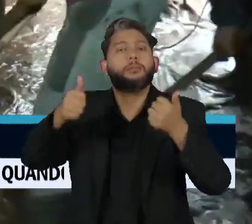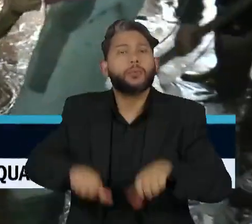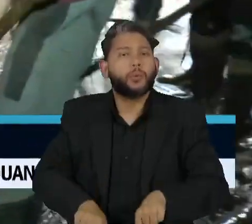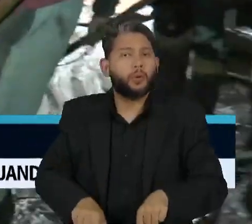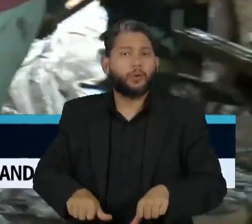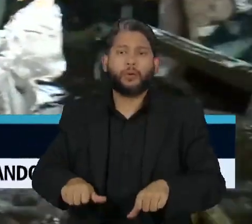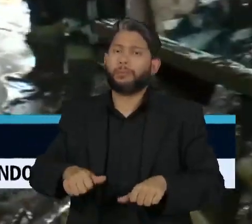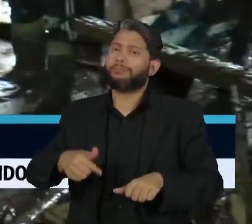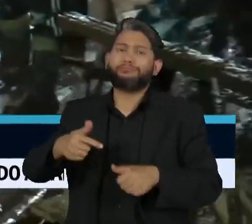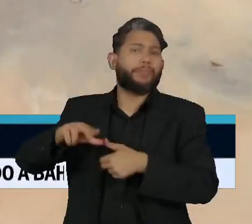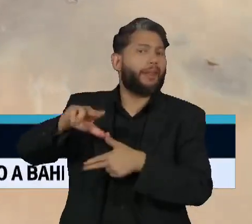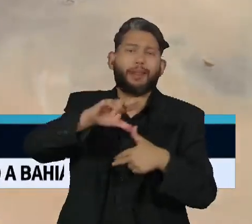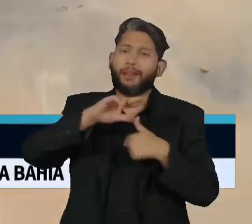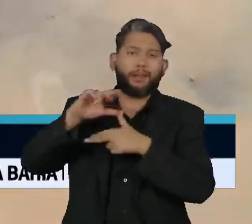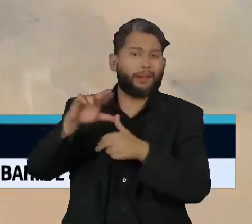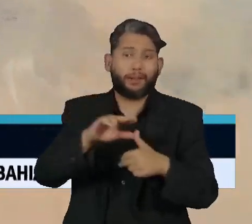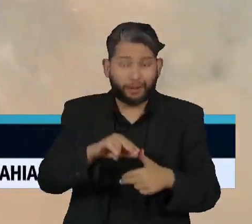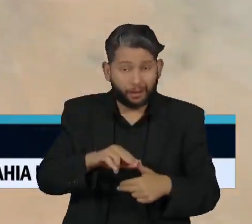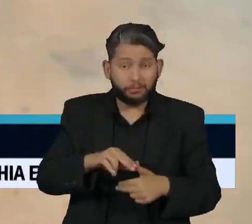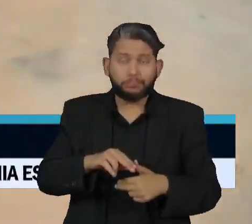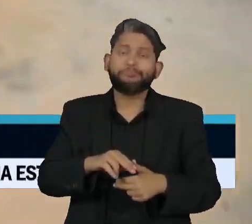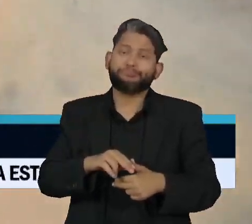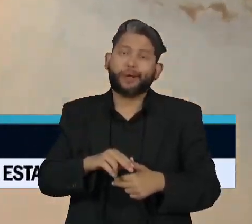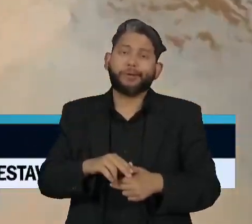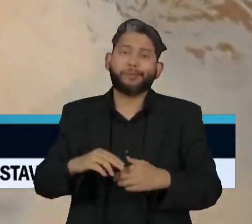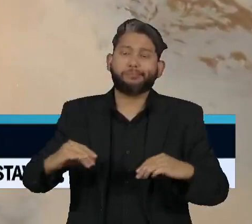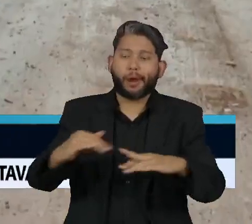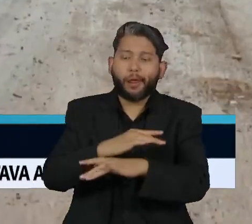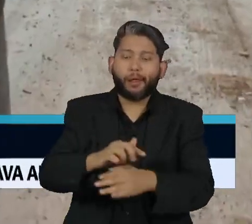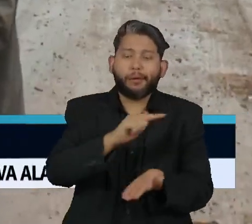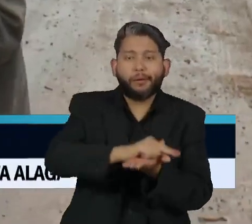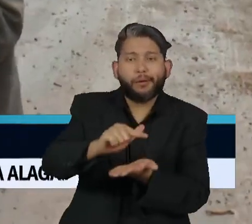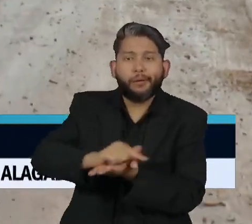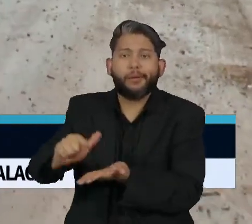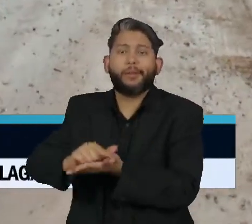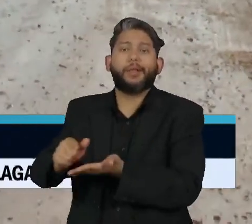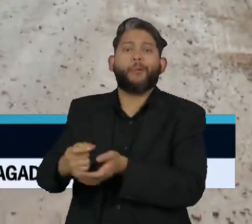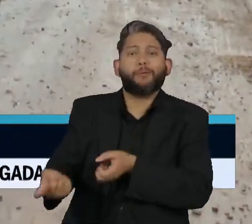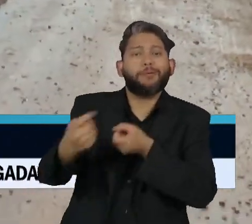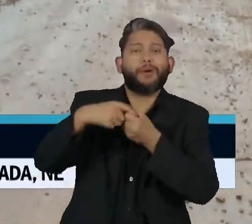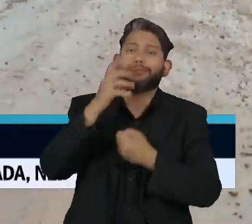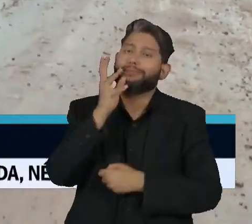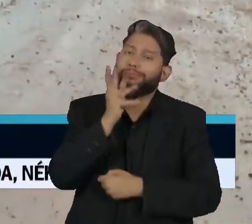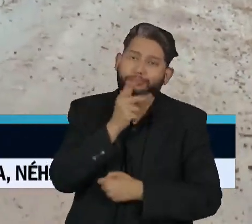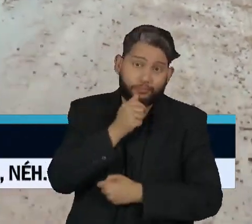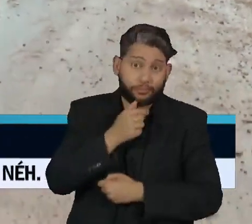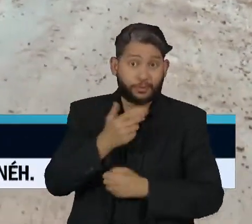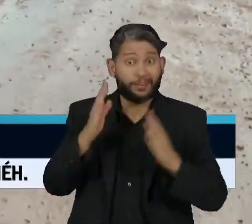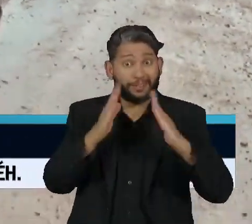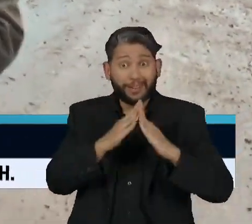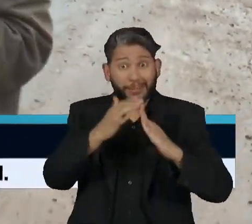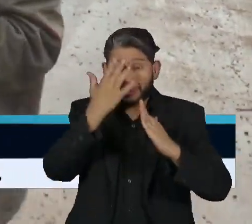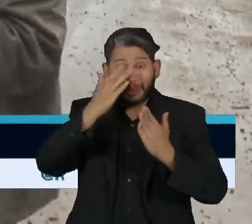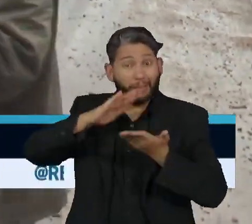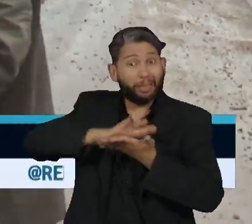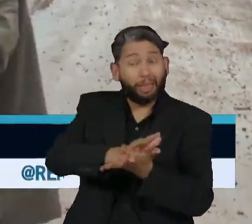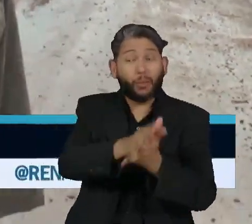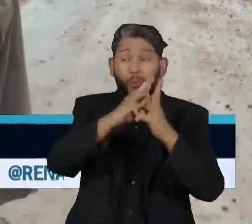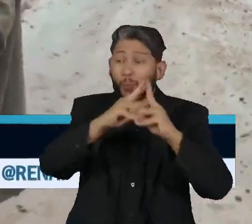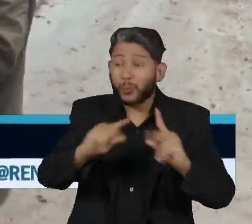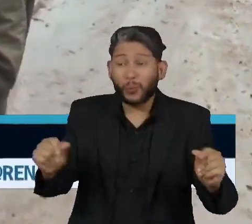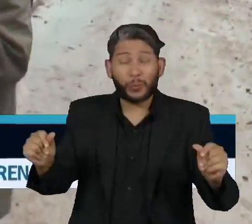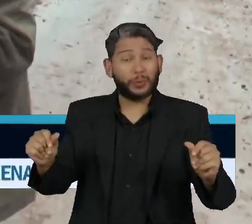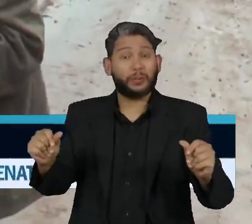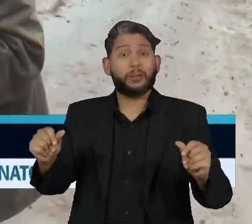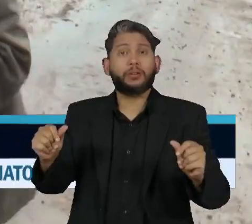natural do Rio Grande do Sul, vai demorar para voltar à normalidade. As pessoas perderam tudo das suas casas. O que restou está